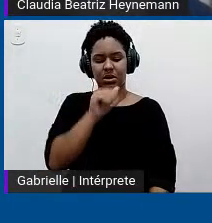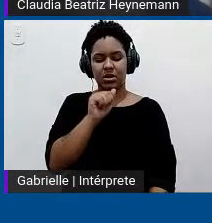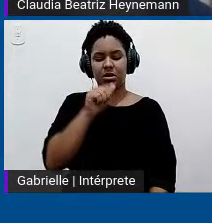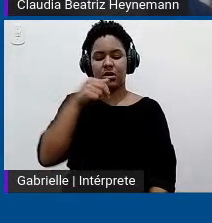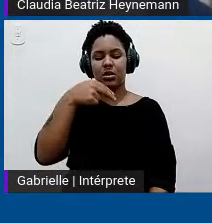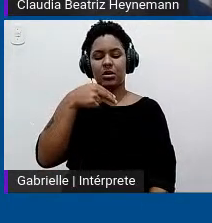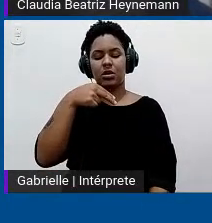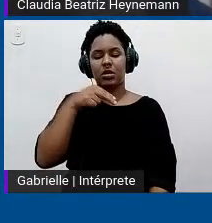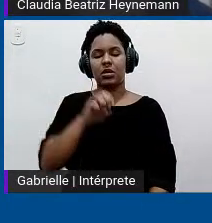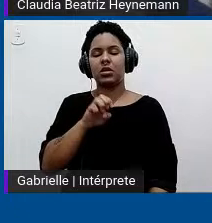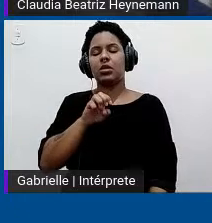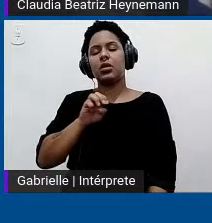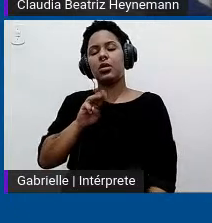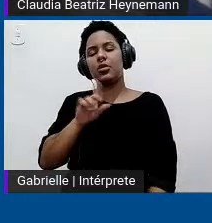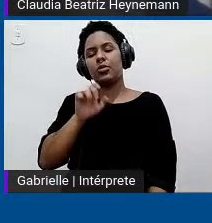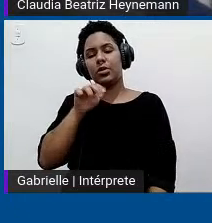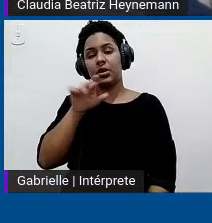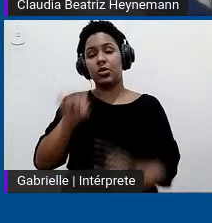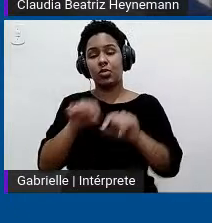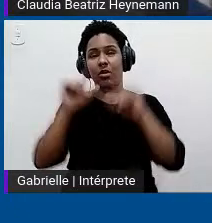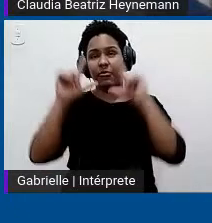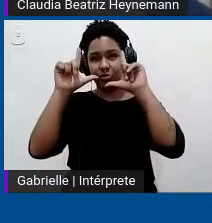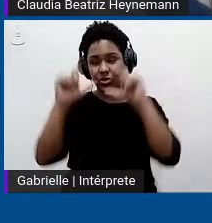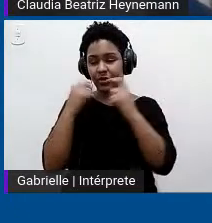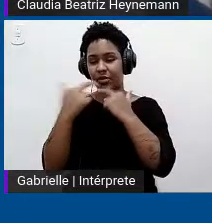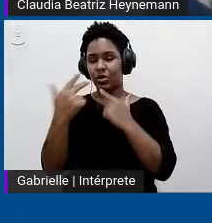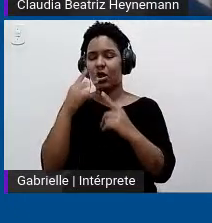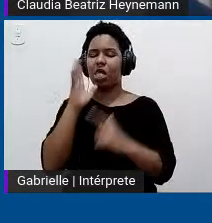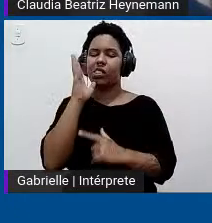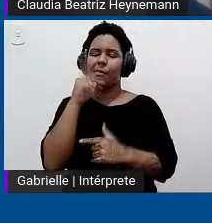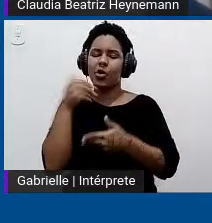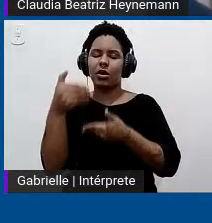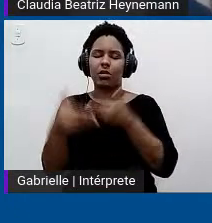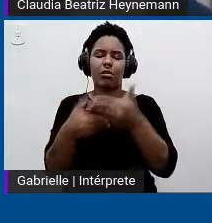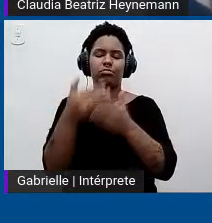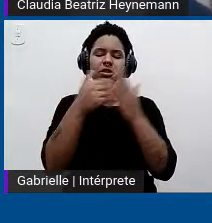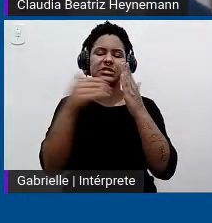ainda demoraria a constituir uma estética própria e não acompanharia